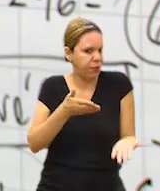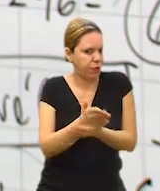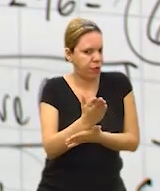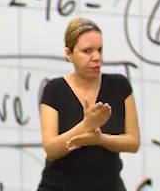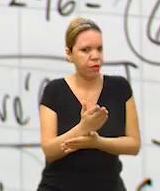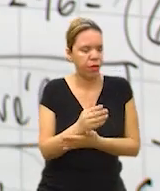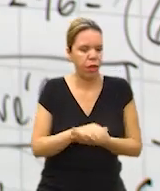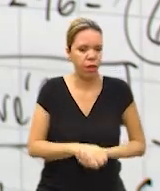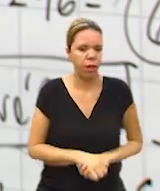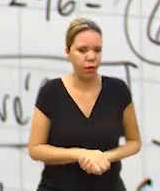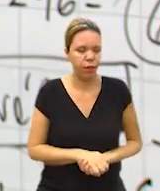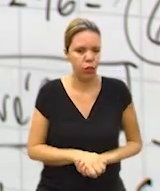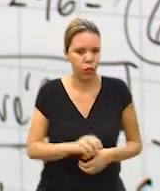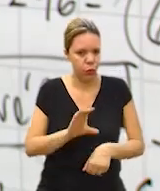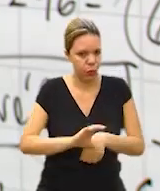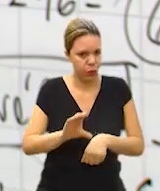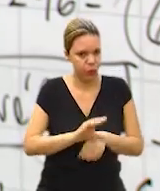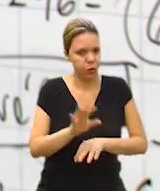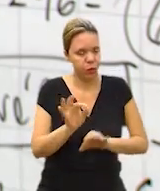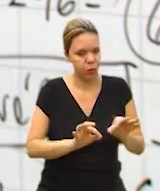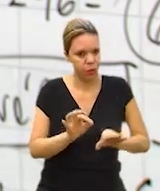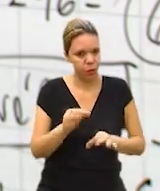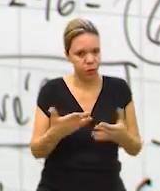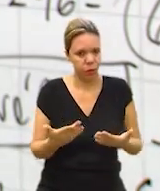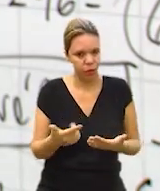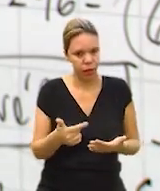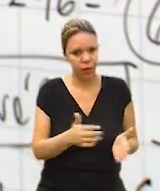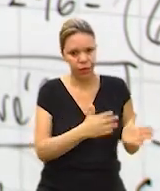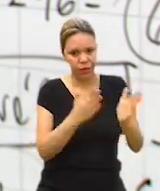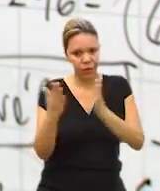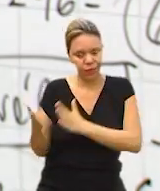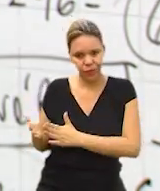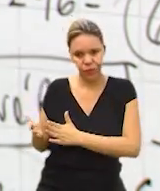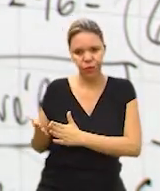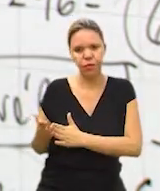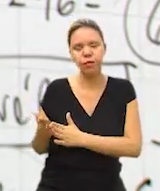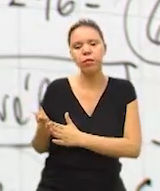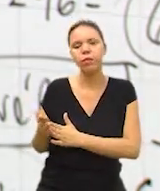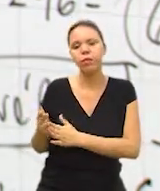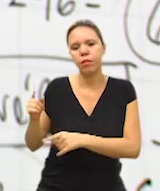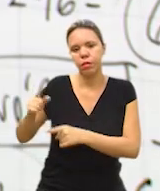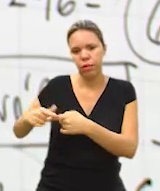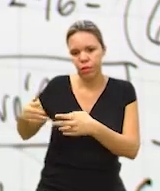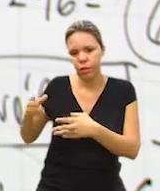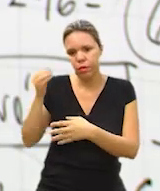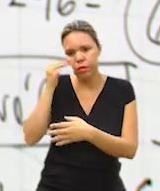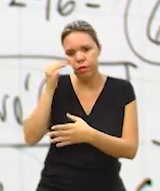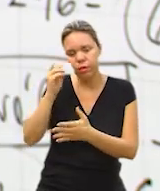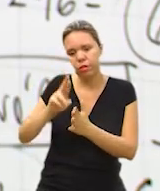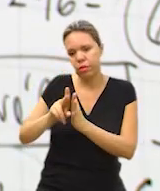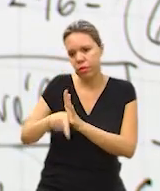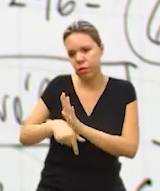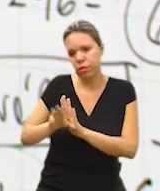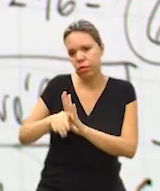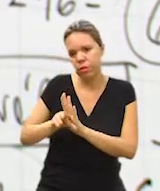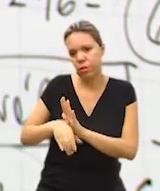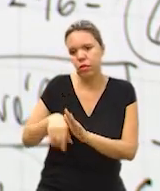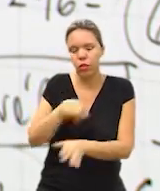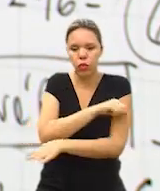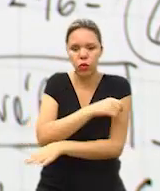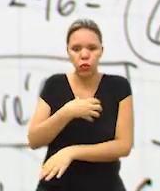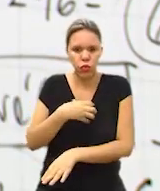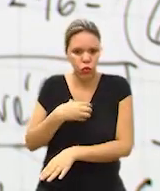fase, aí nós temos um curso preparatório para a segunda fase, com elaboração de peças, de teses, onde o aluno vai se